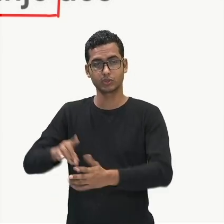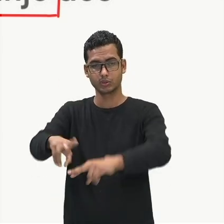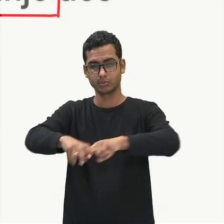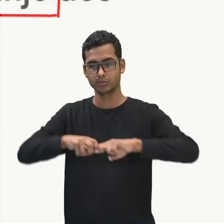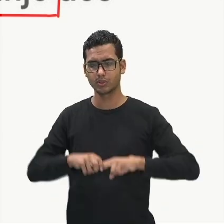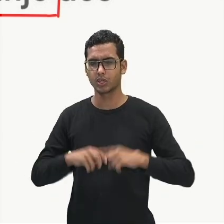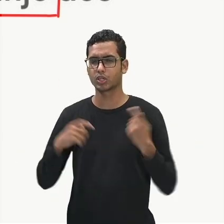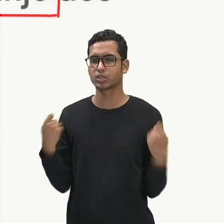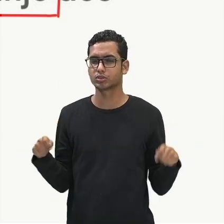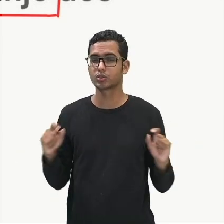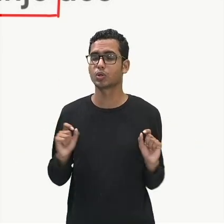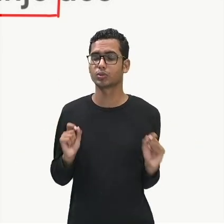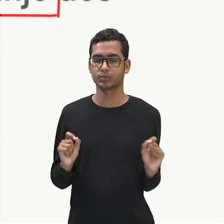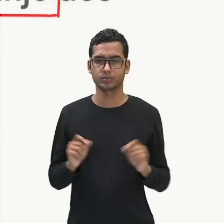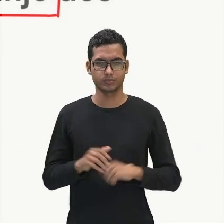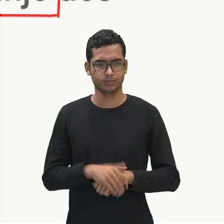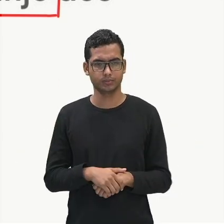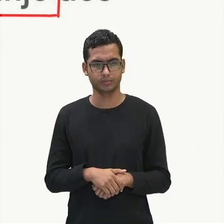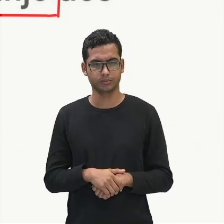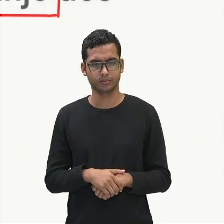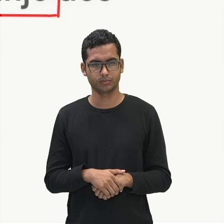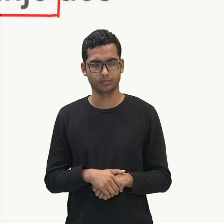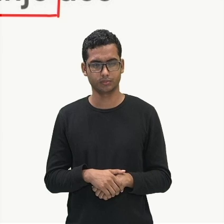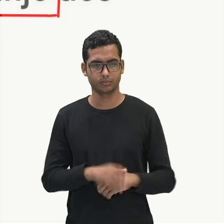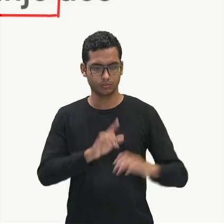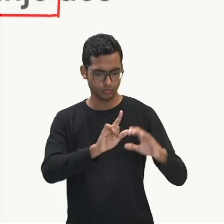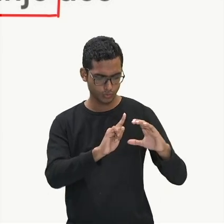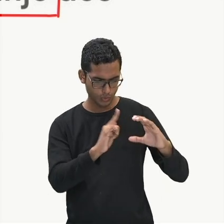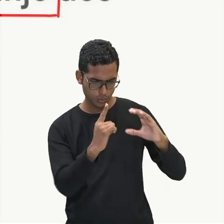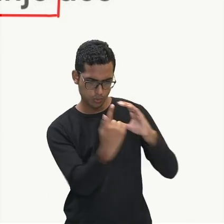ter a geometria